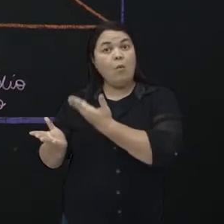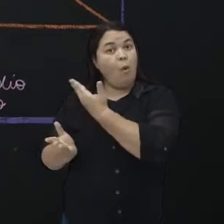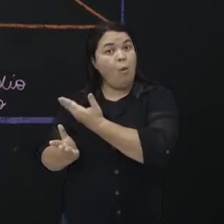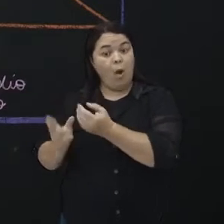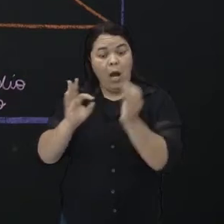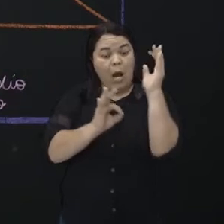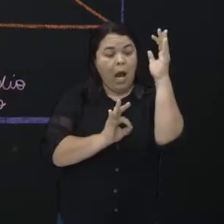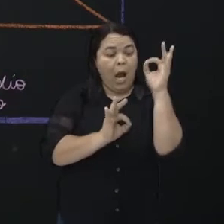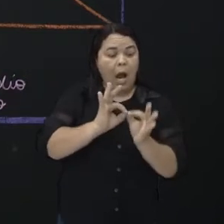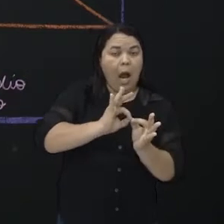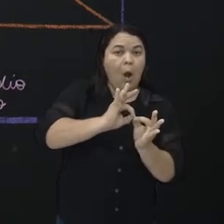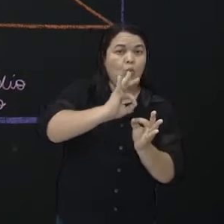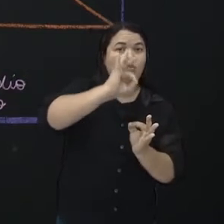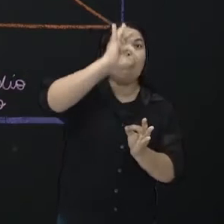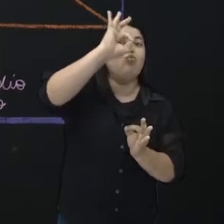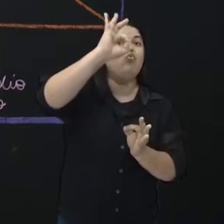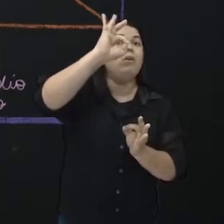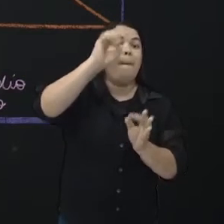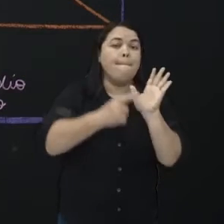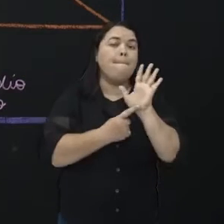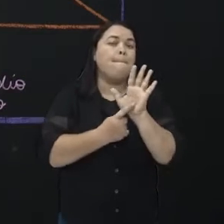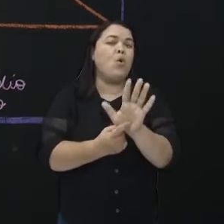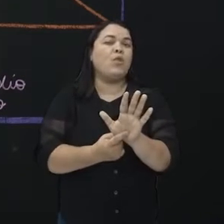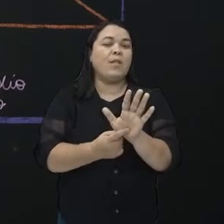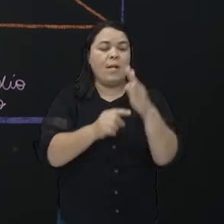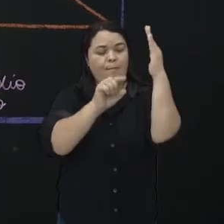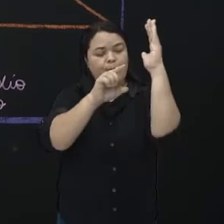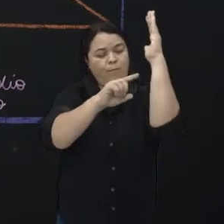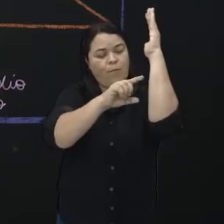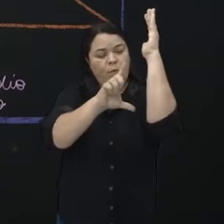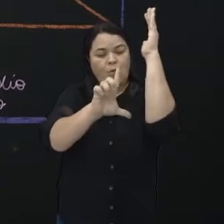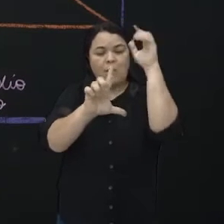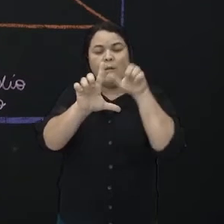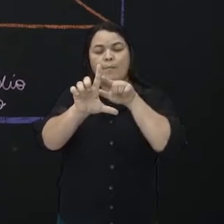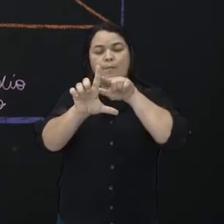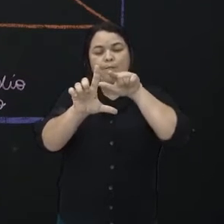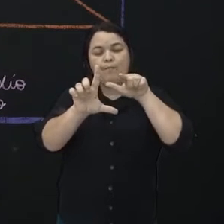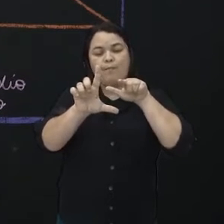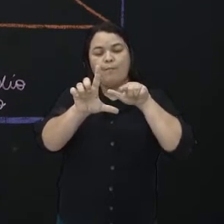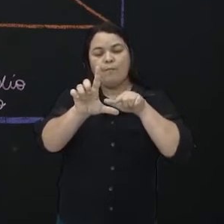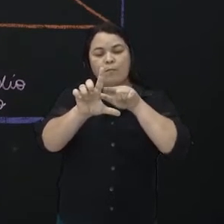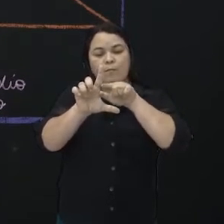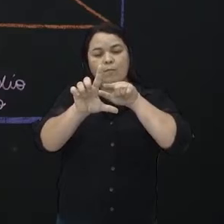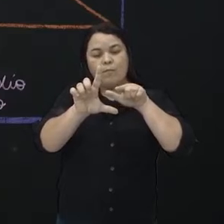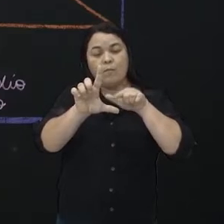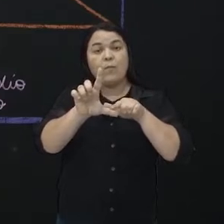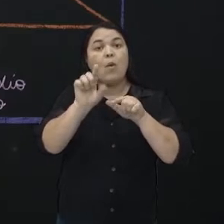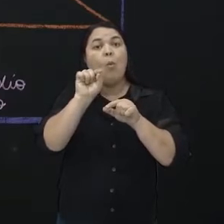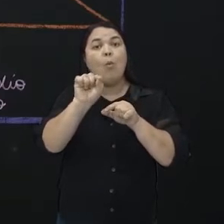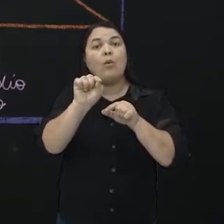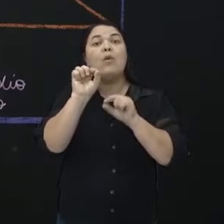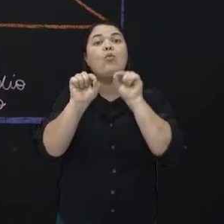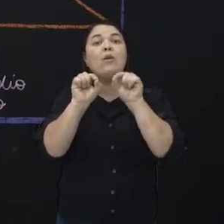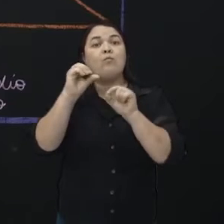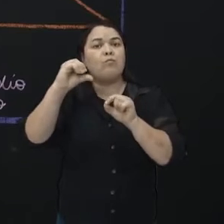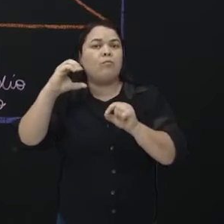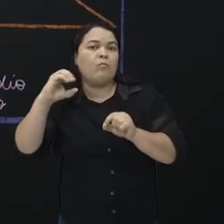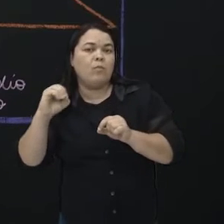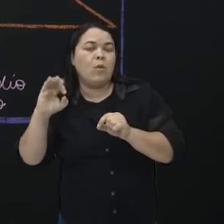tá? Tem um ângulo reto, onde esse ângulo tem o valor de 90 graus,